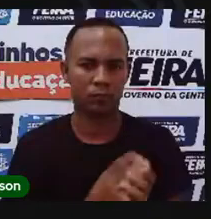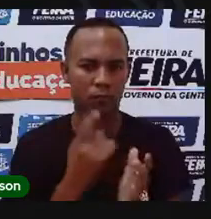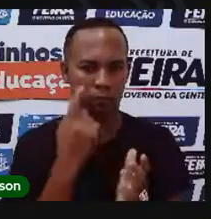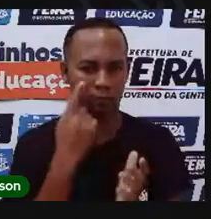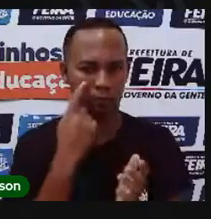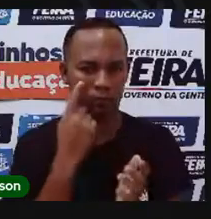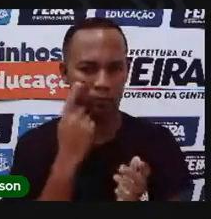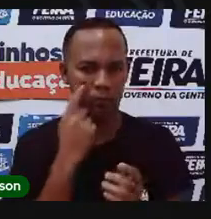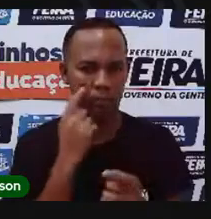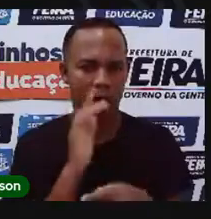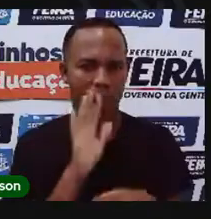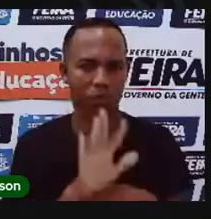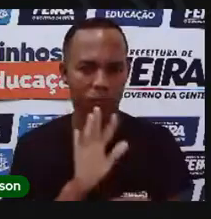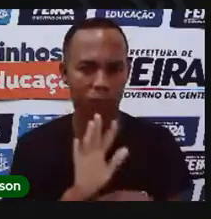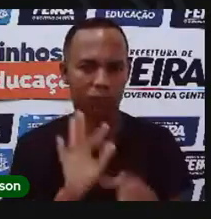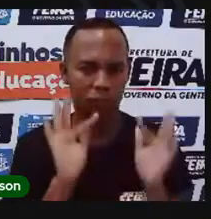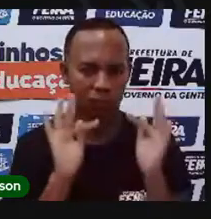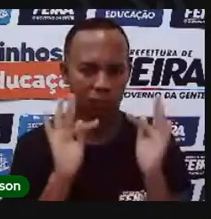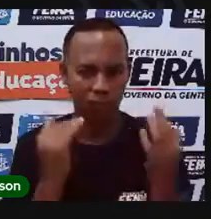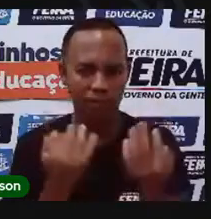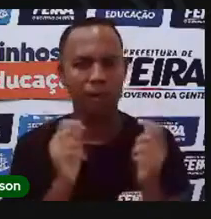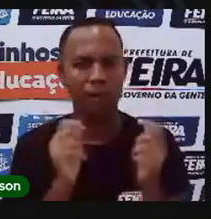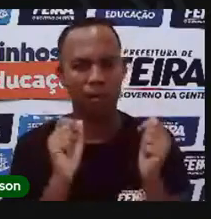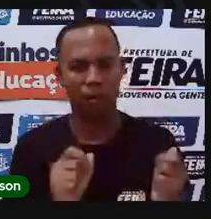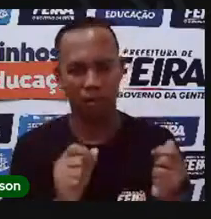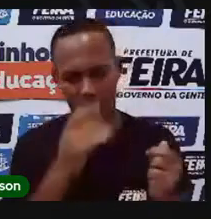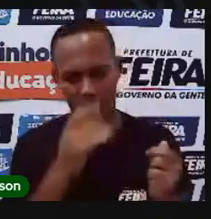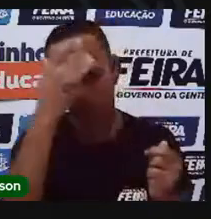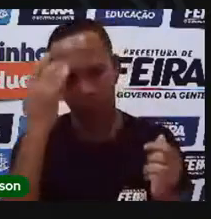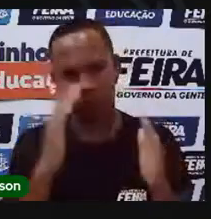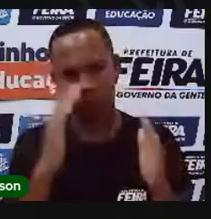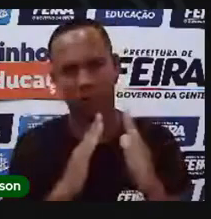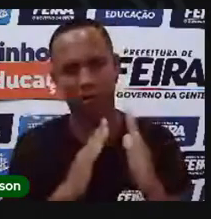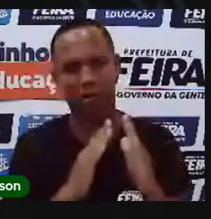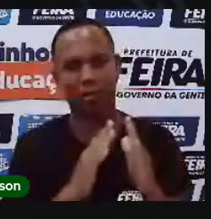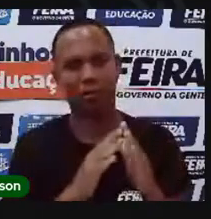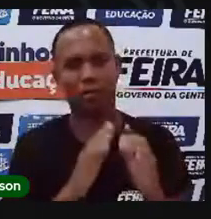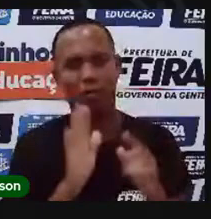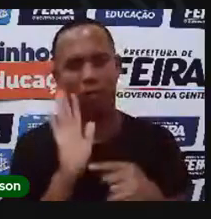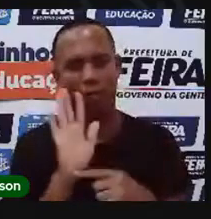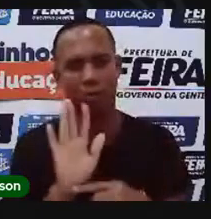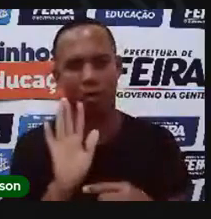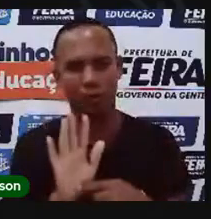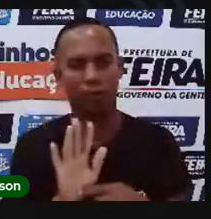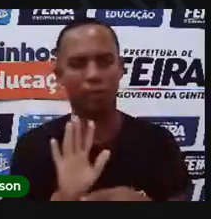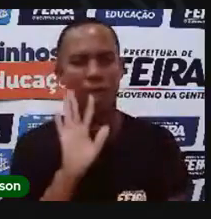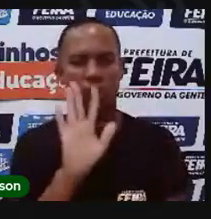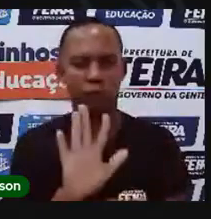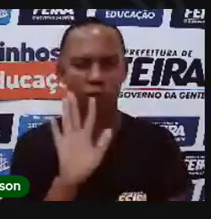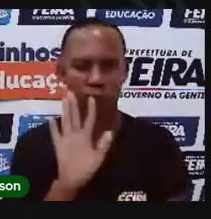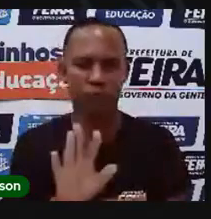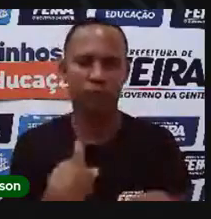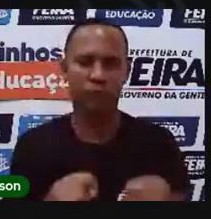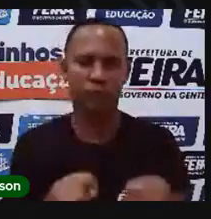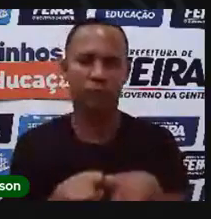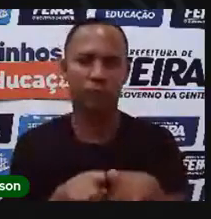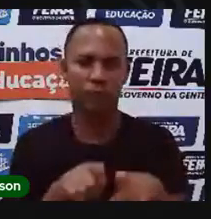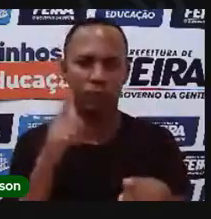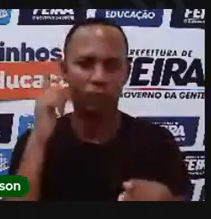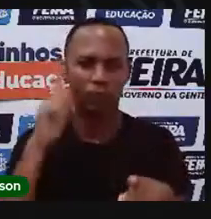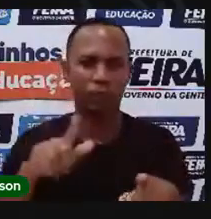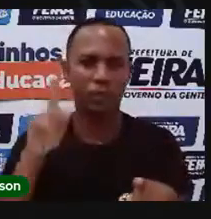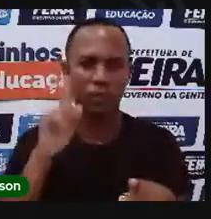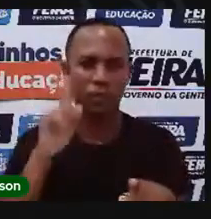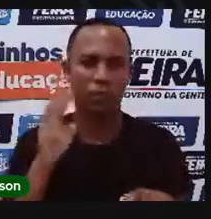mais velho. O importante é que vocês façam e mostrem, tá? O lado artista de vocês. Estão conseguindo